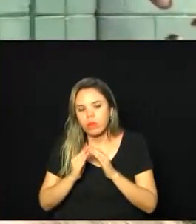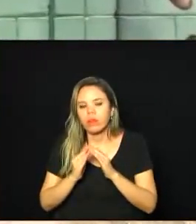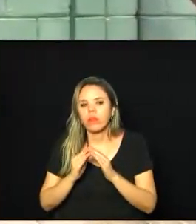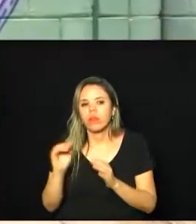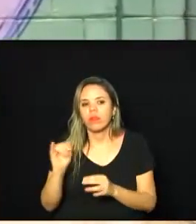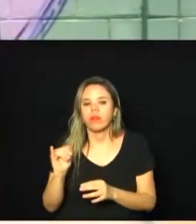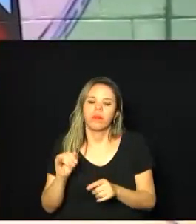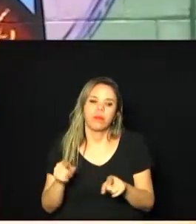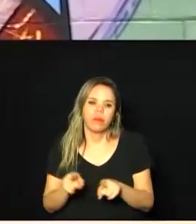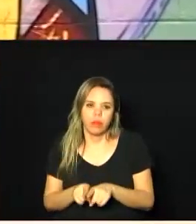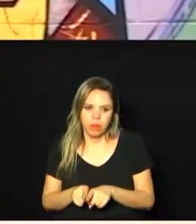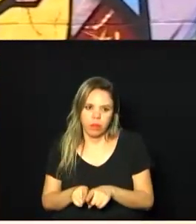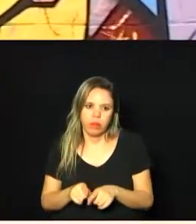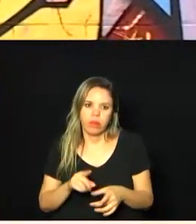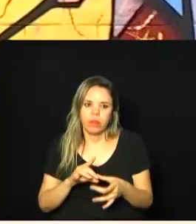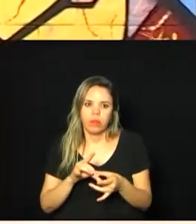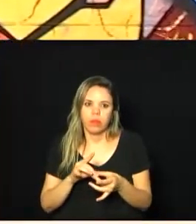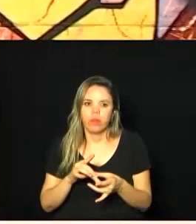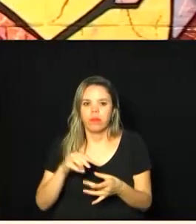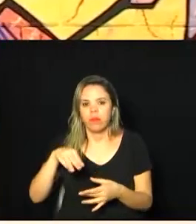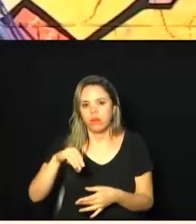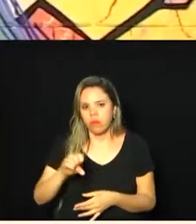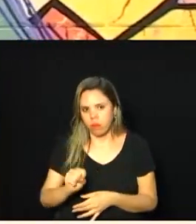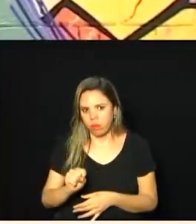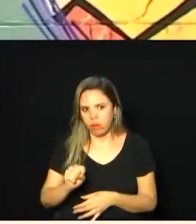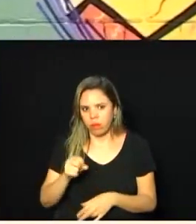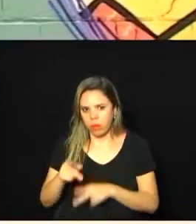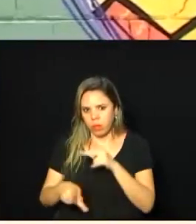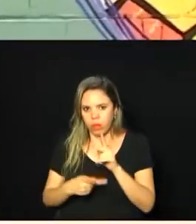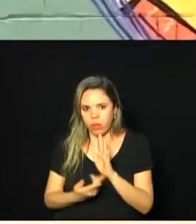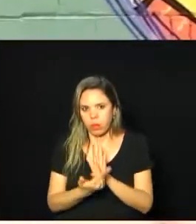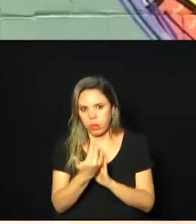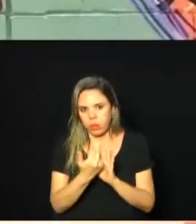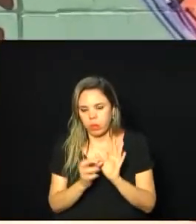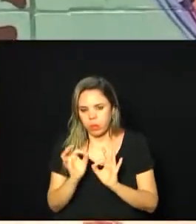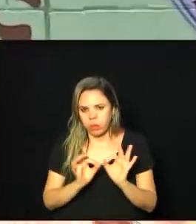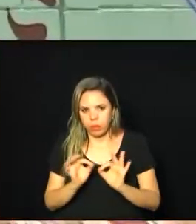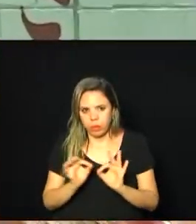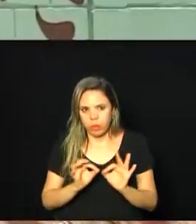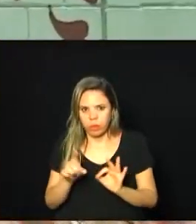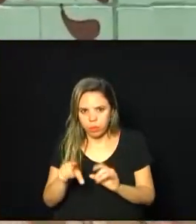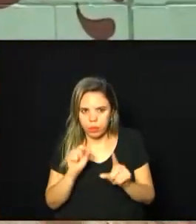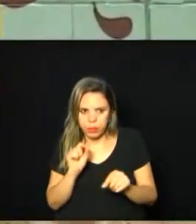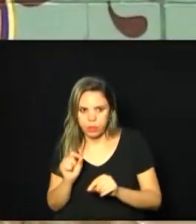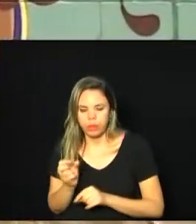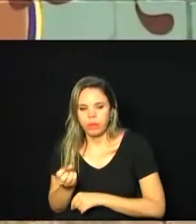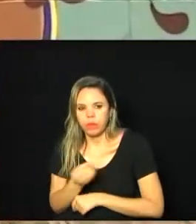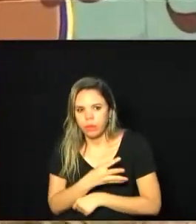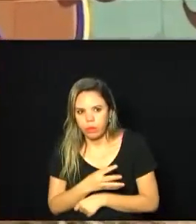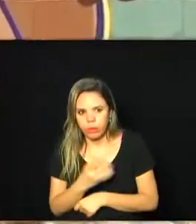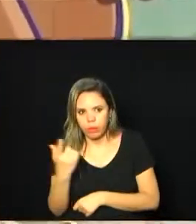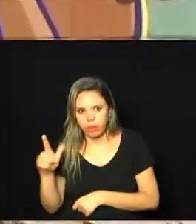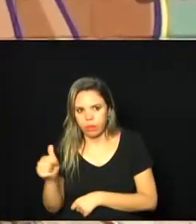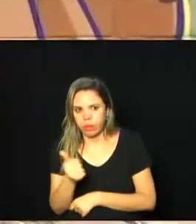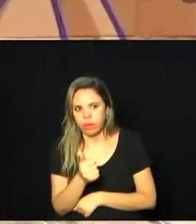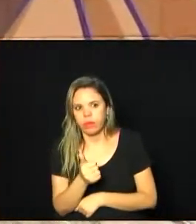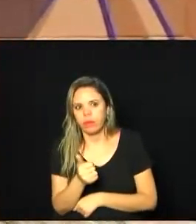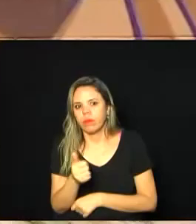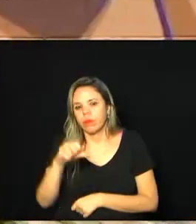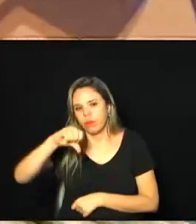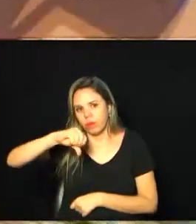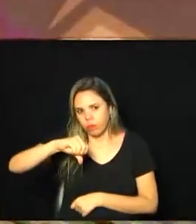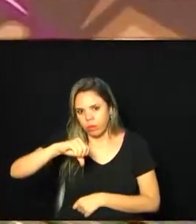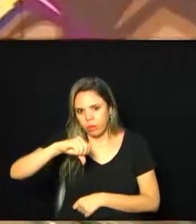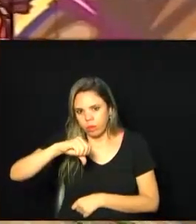né, integrante de lá, fez a curadoria e escolheu os outros 9, né,